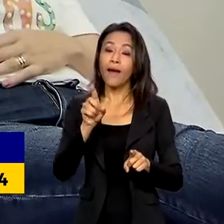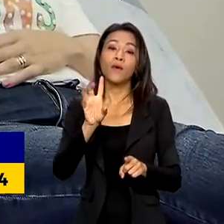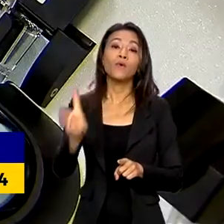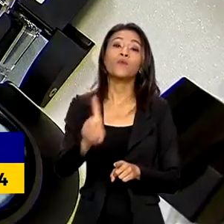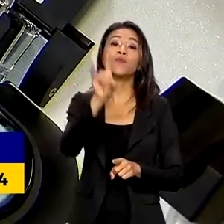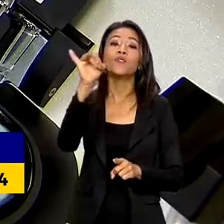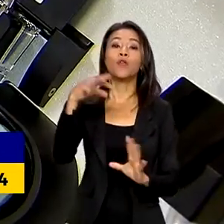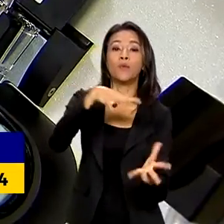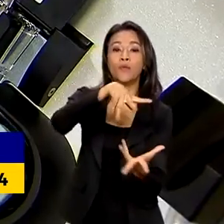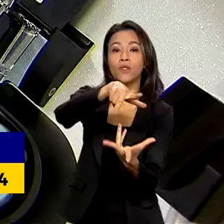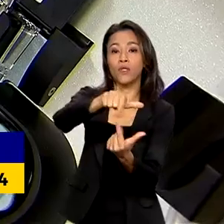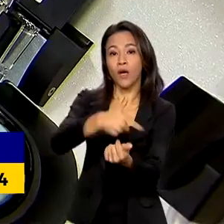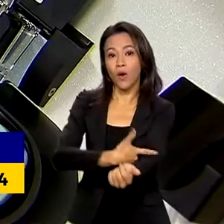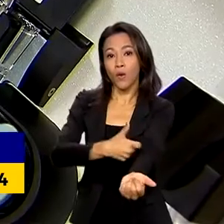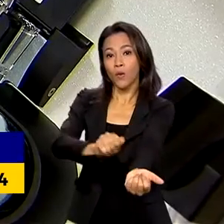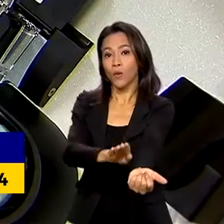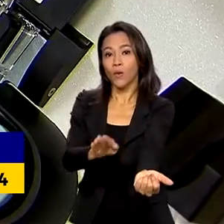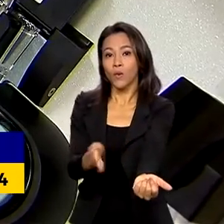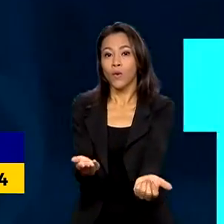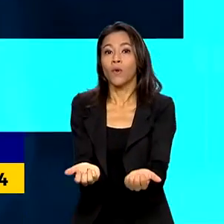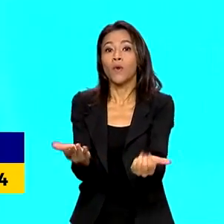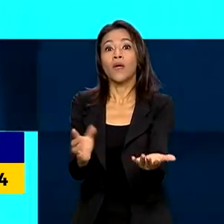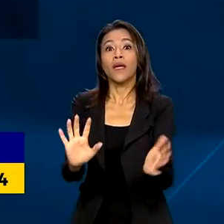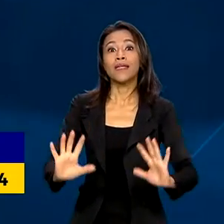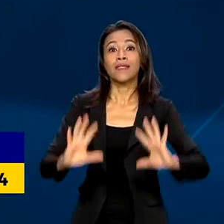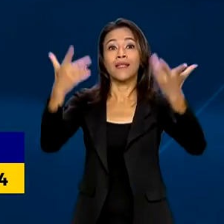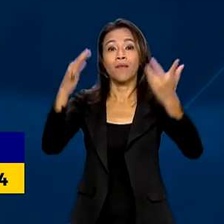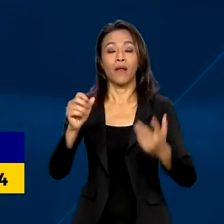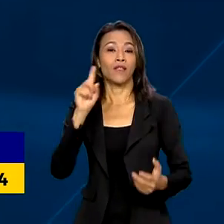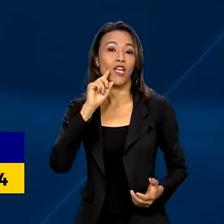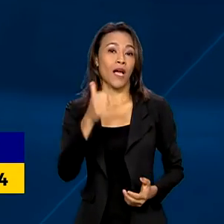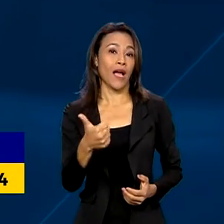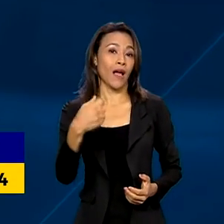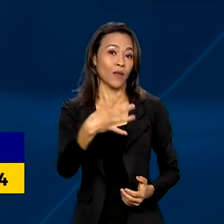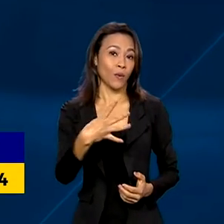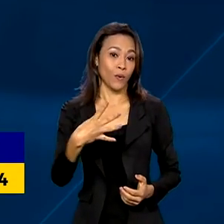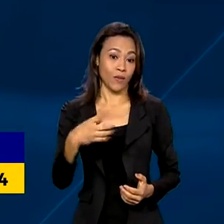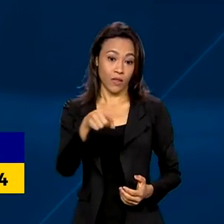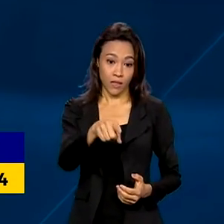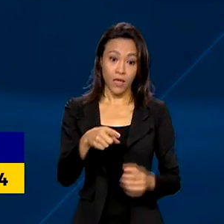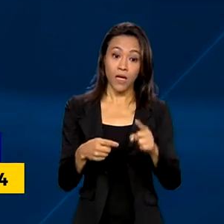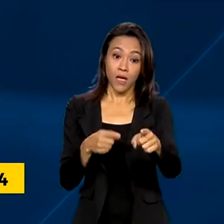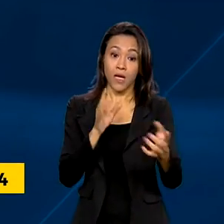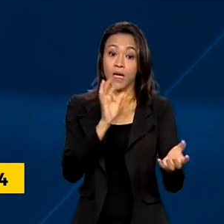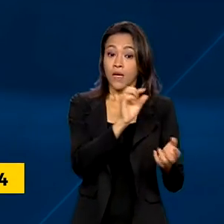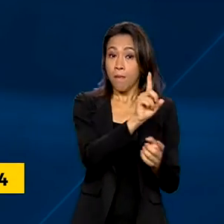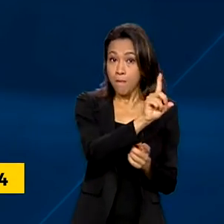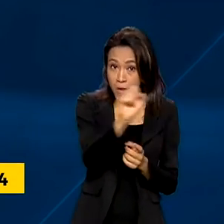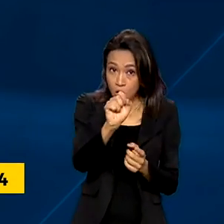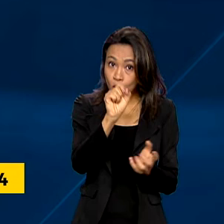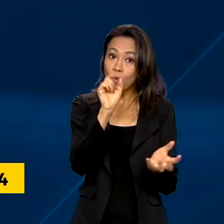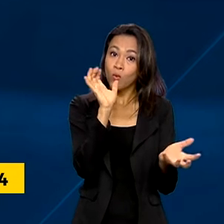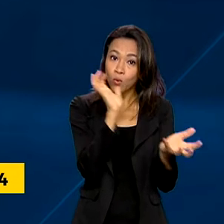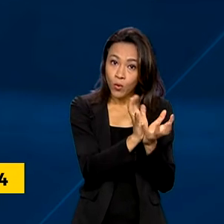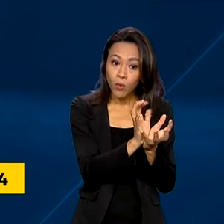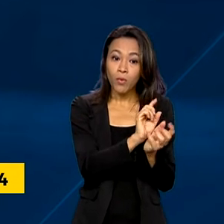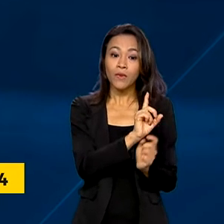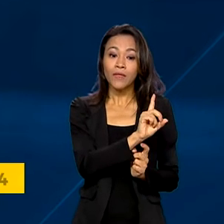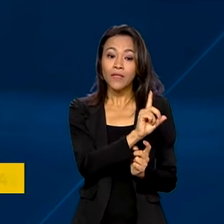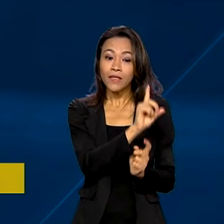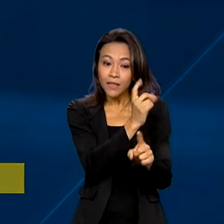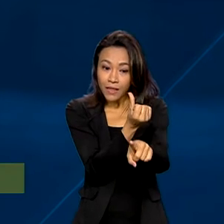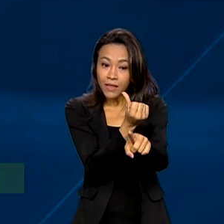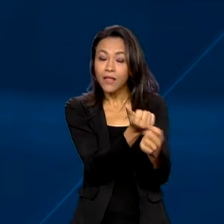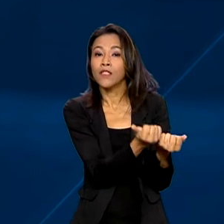de Sangue, celebrado em 14 de junho. Hoje, 16 a cada 1.000 habitantes são doadores de sangue no